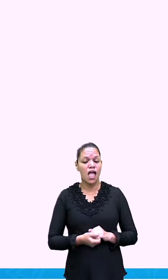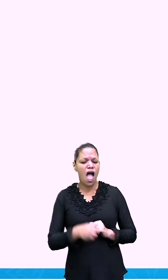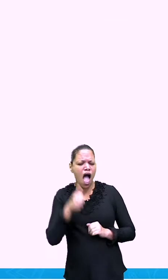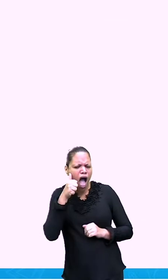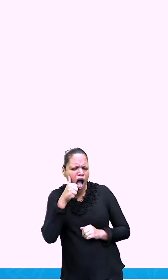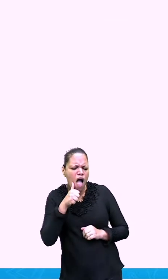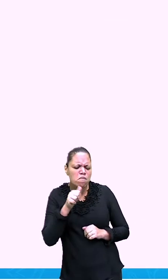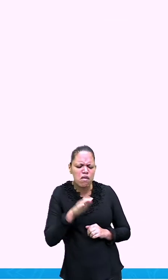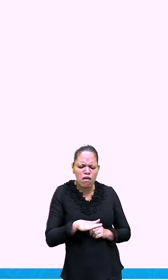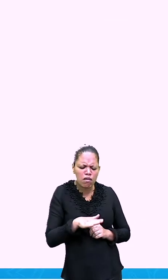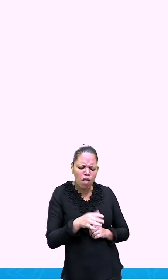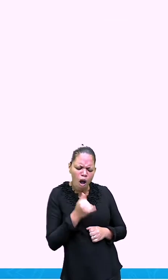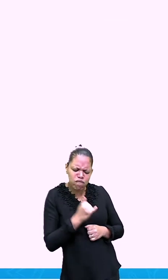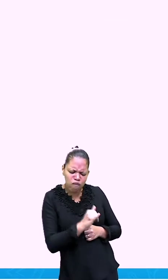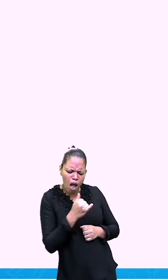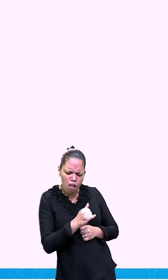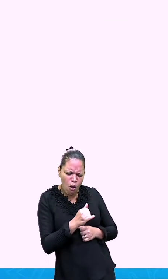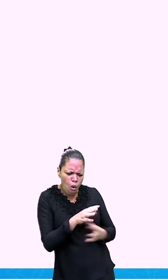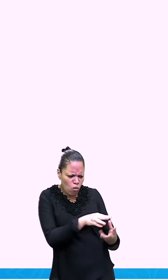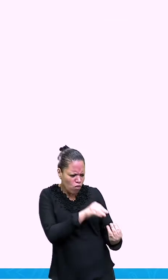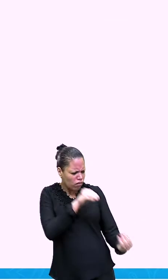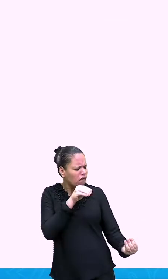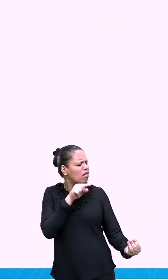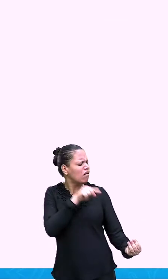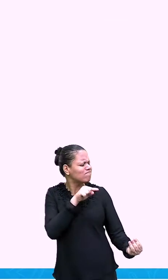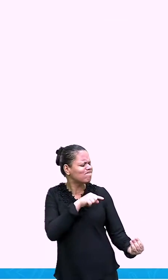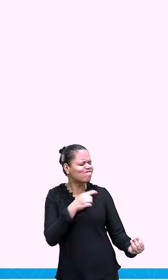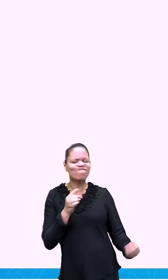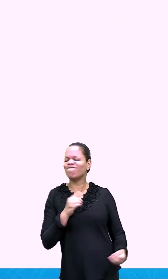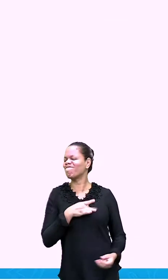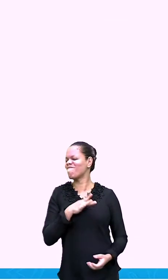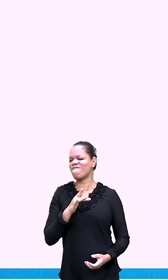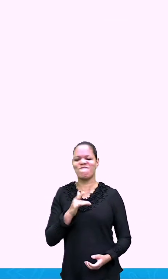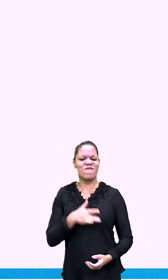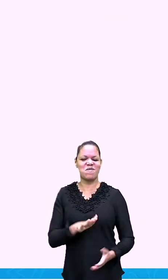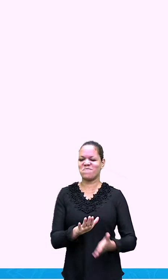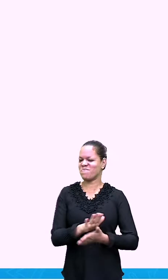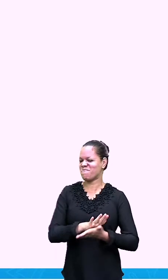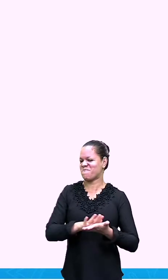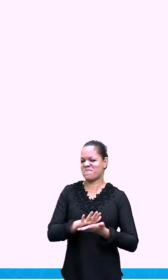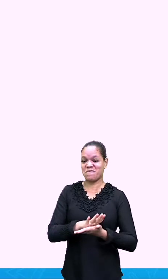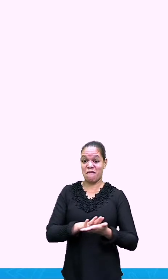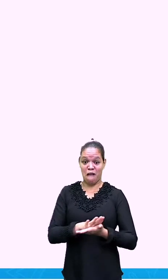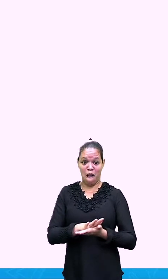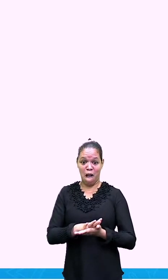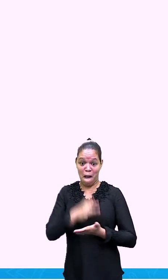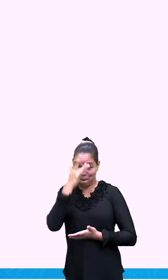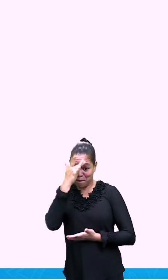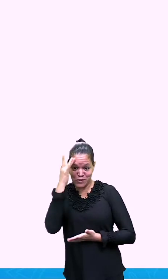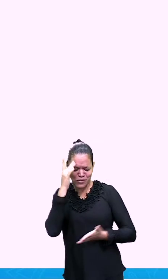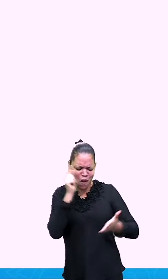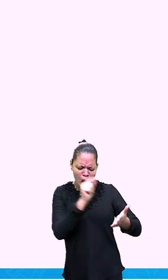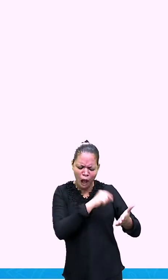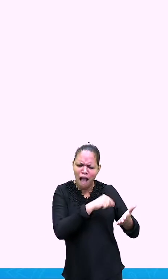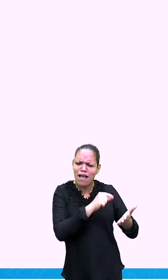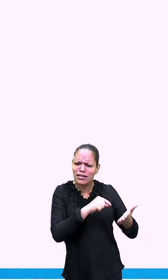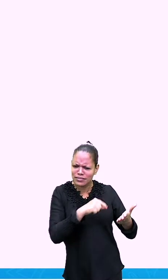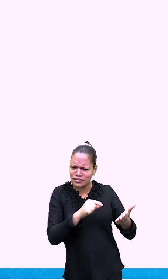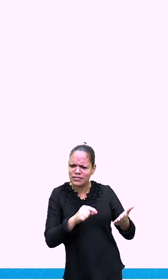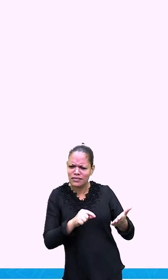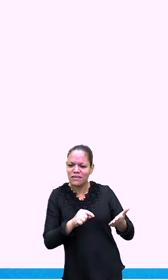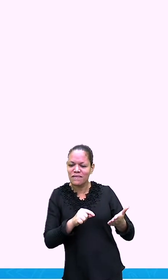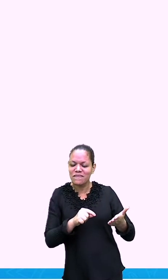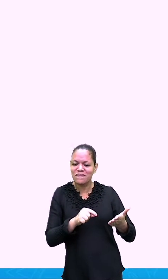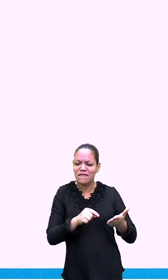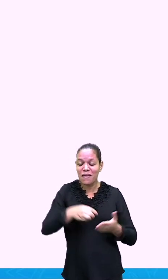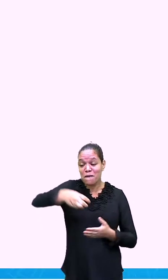Duda diz: desse fantasma eu não tenho medo não. E a autora, gente, desse conto bacana que a gente acabou de